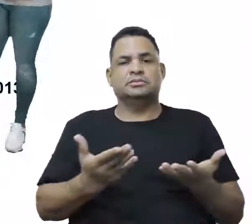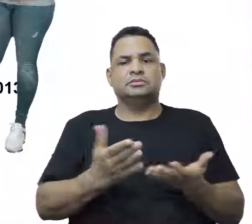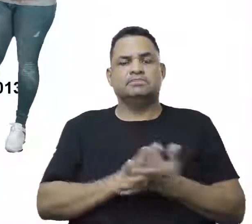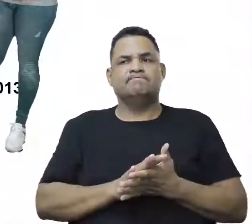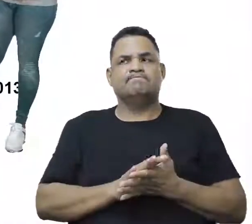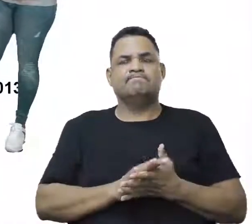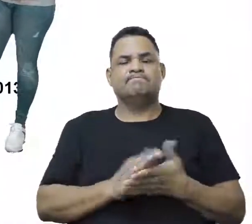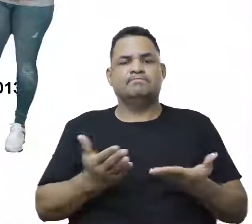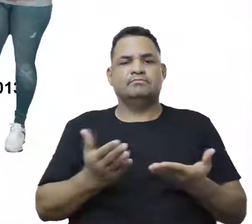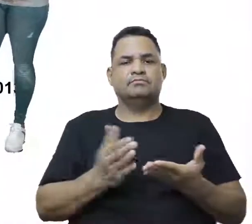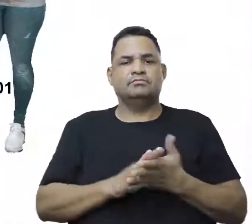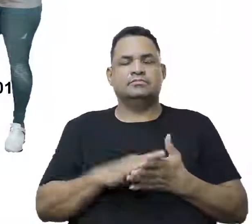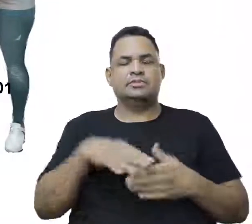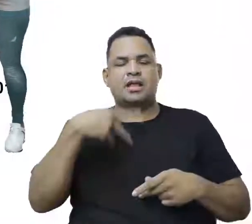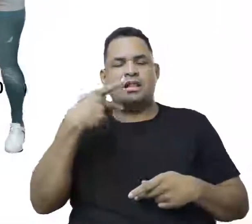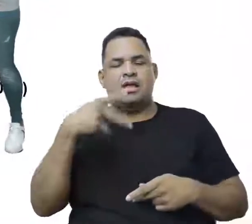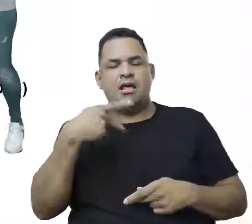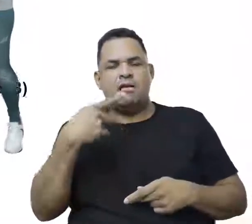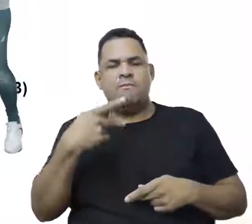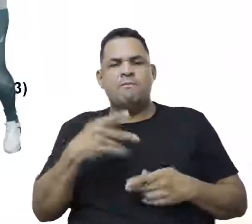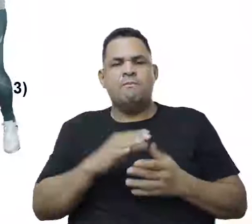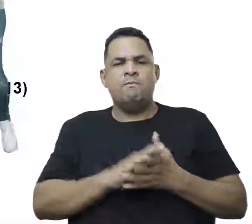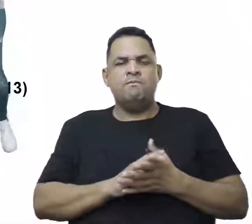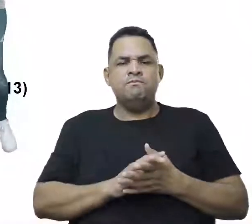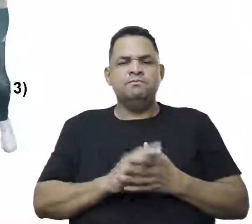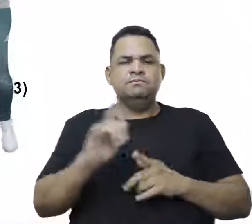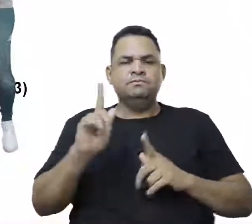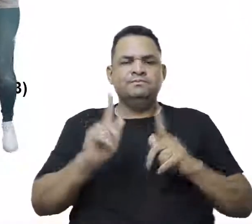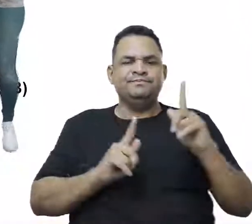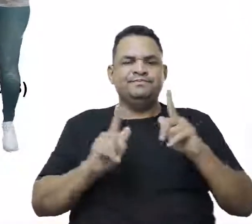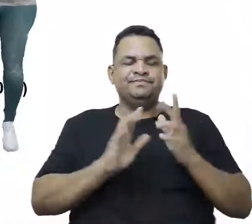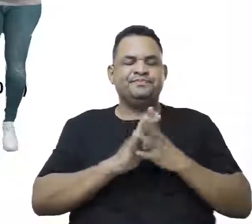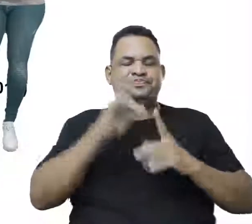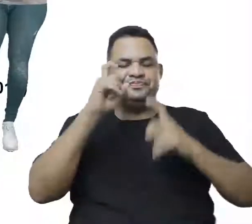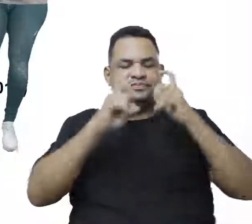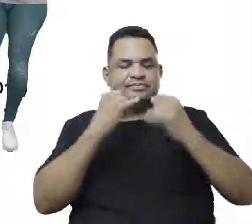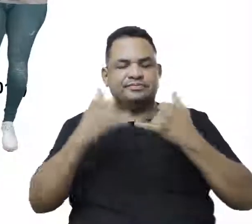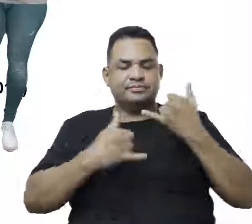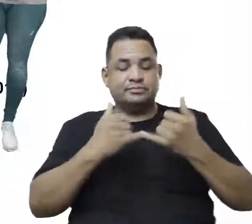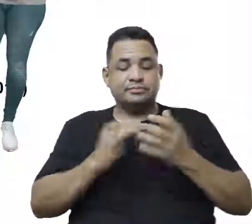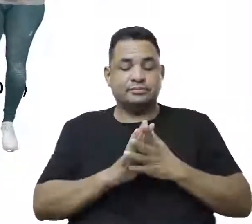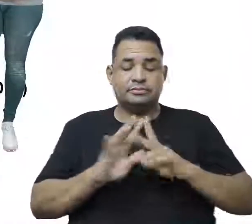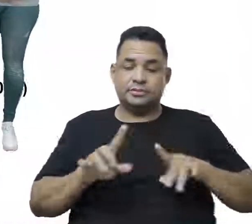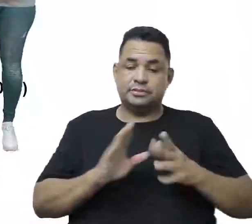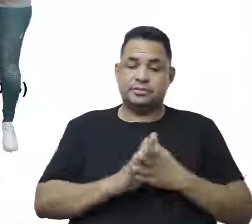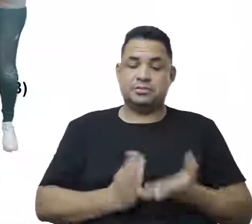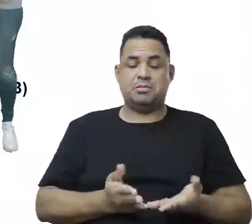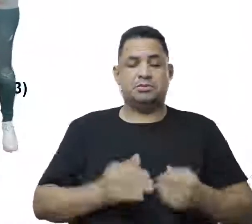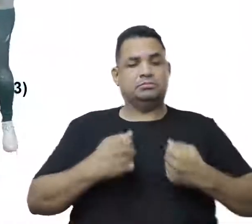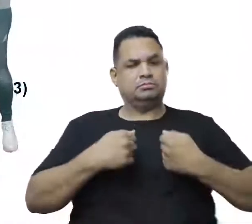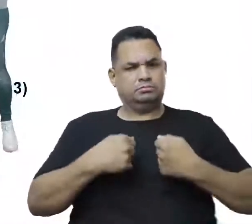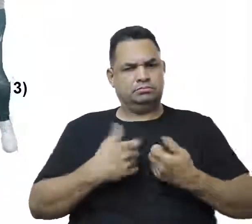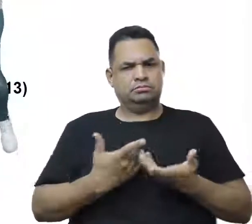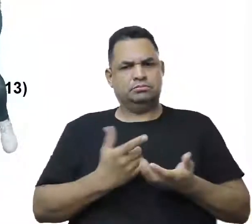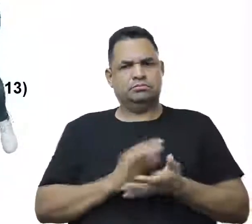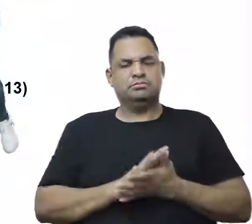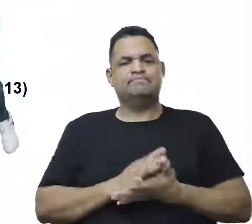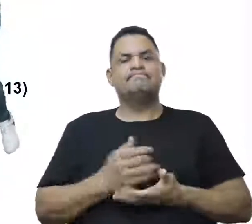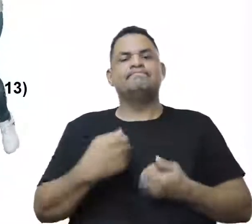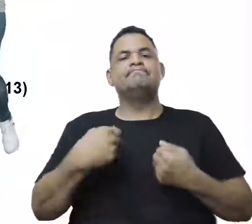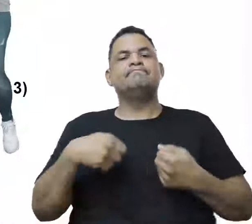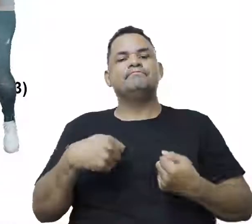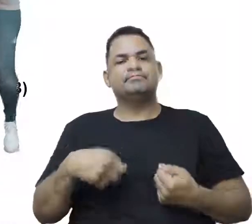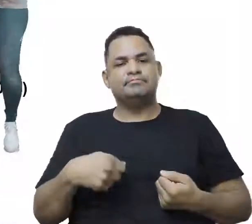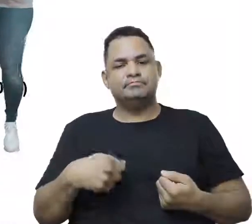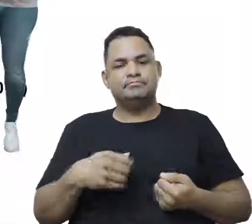um gesto, uma expressão mais brincalhona, mais tranquilo, mas vai ter momento que você vai ter que ser mais sério, vai ter momento que você vai ter que ser um